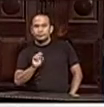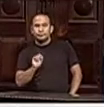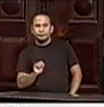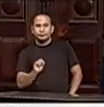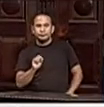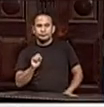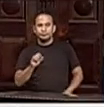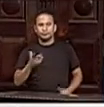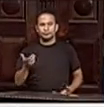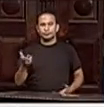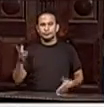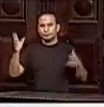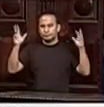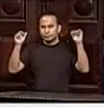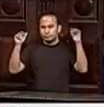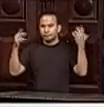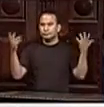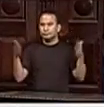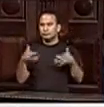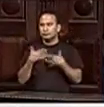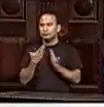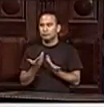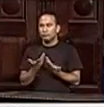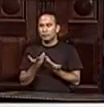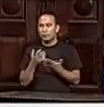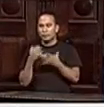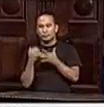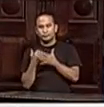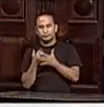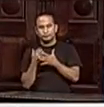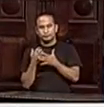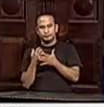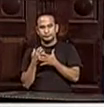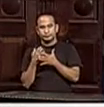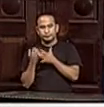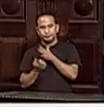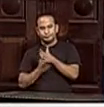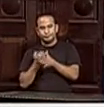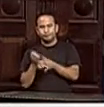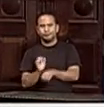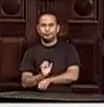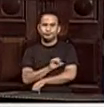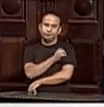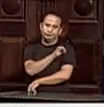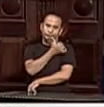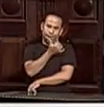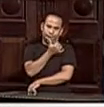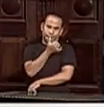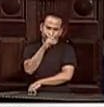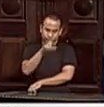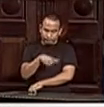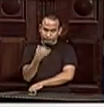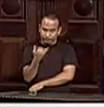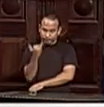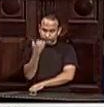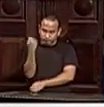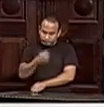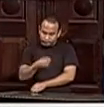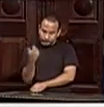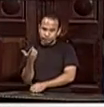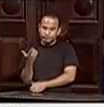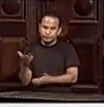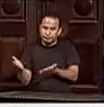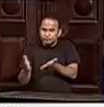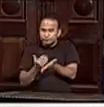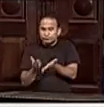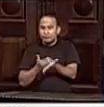em relação promíscua com as entranhas do estado do Rio de Janeiro. É necessário uma